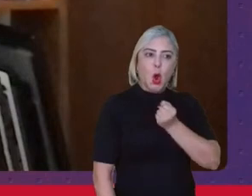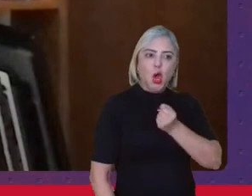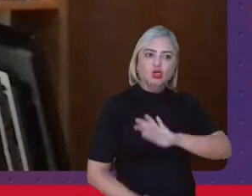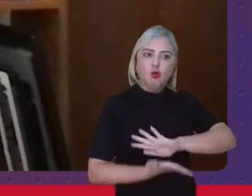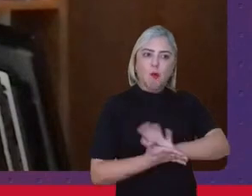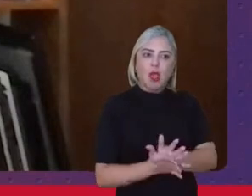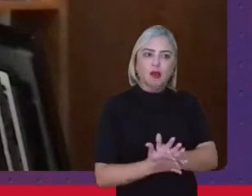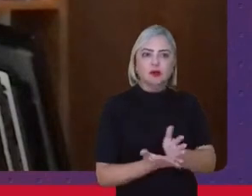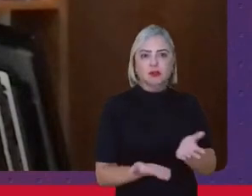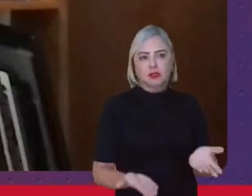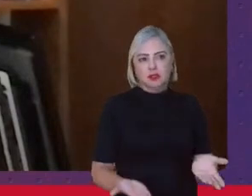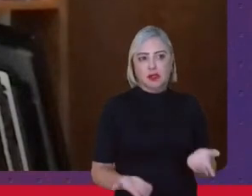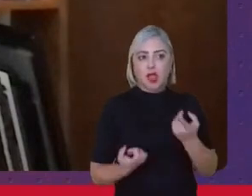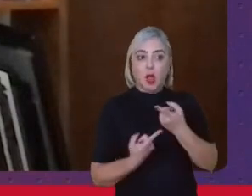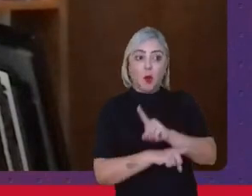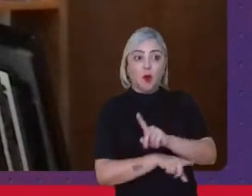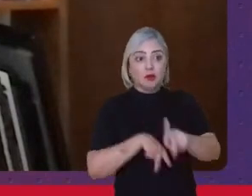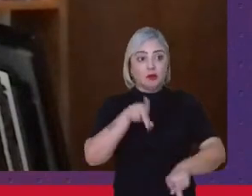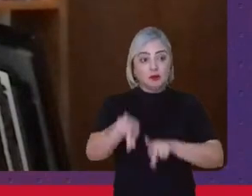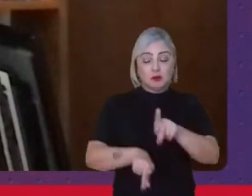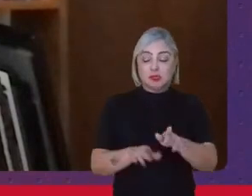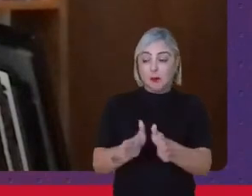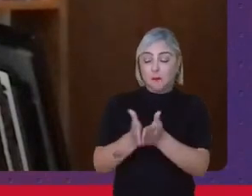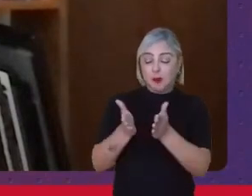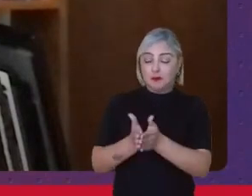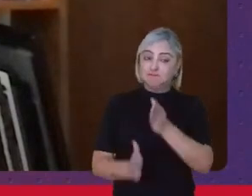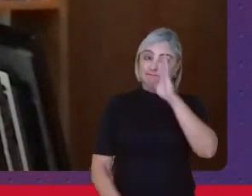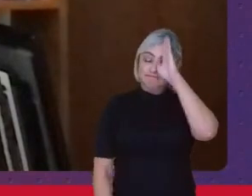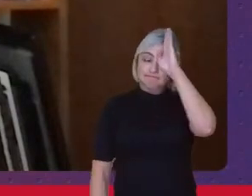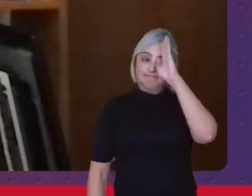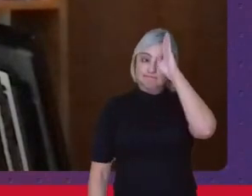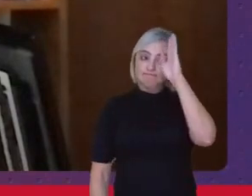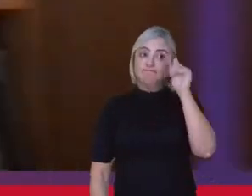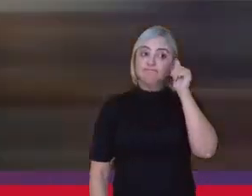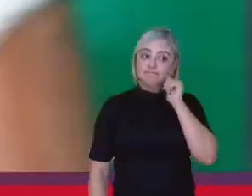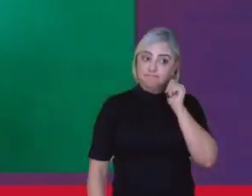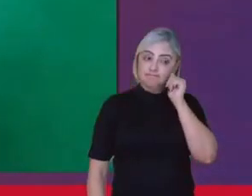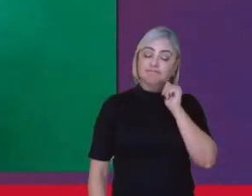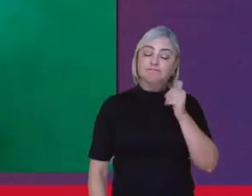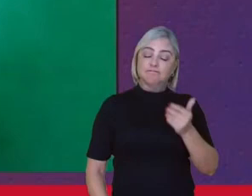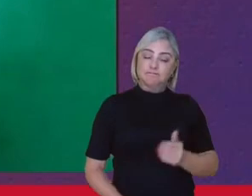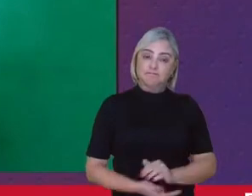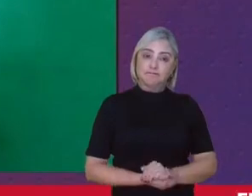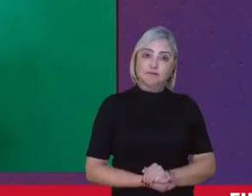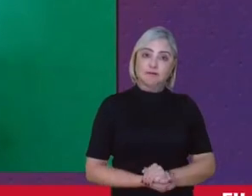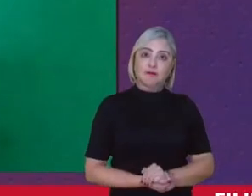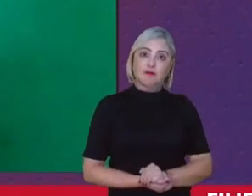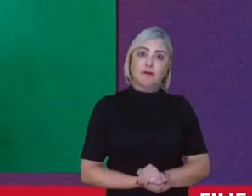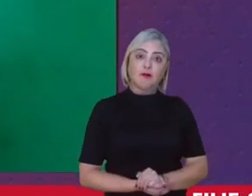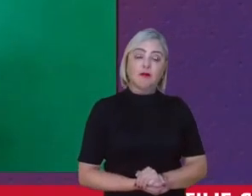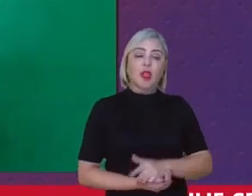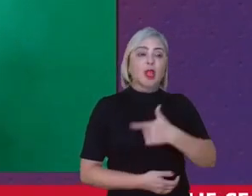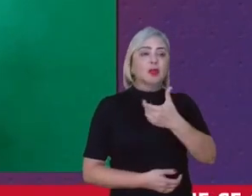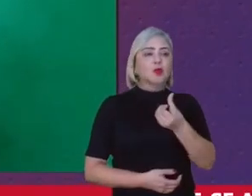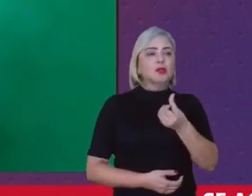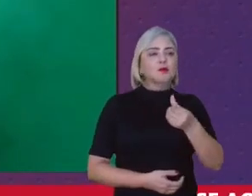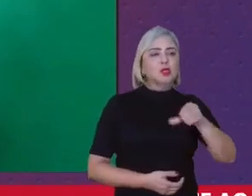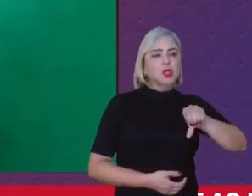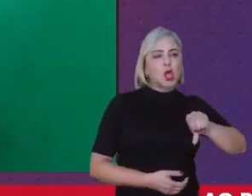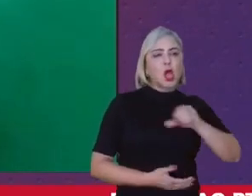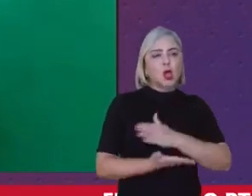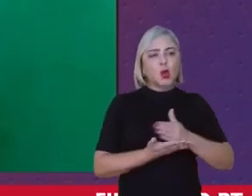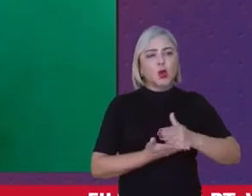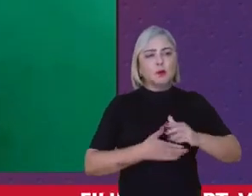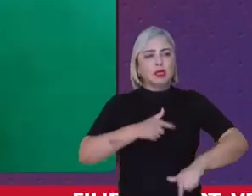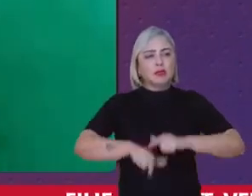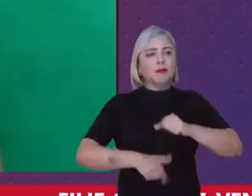puro preconceito contra a população pobre, principalmente contra as mulheres. Em 2009, eu fui começar a